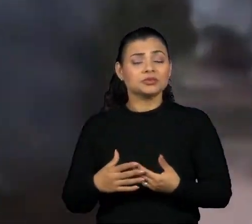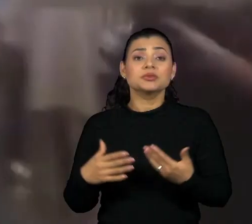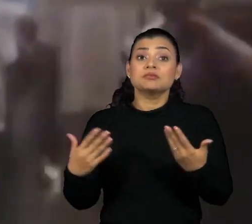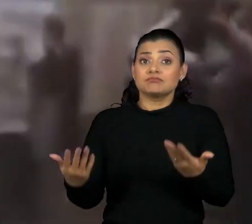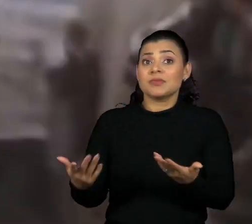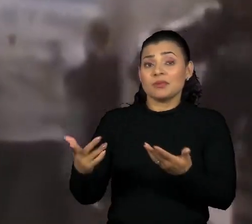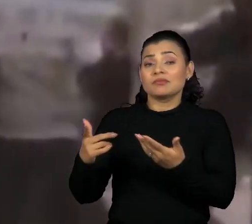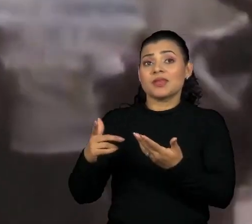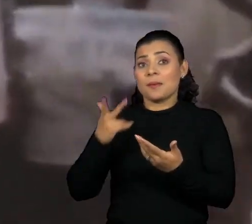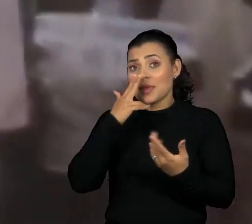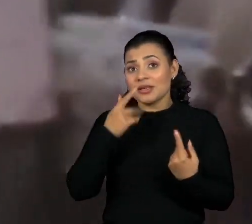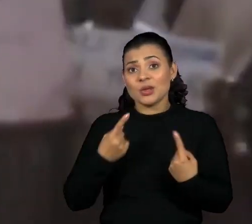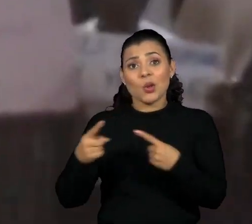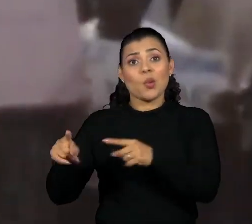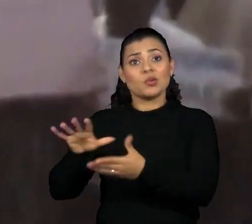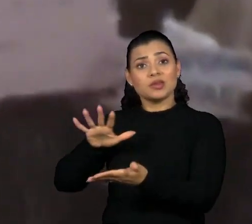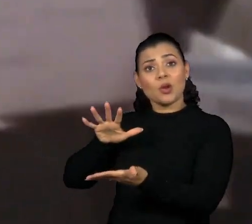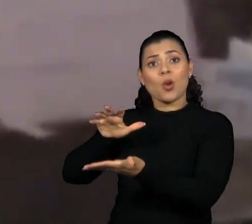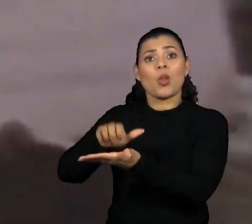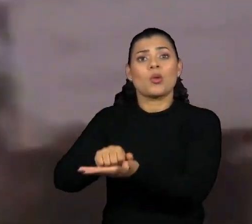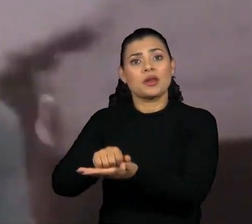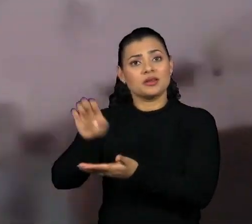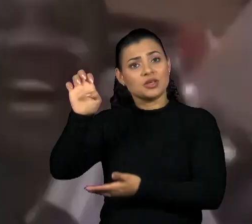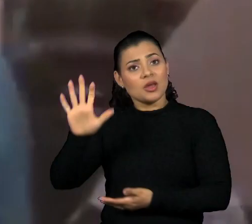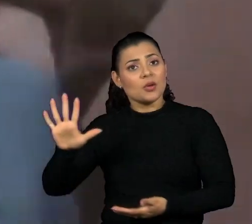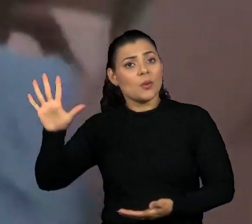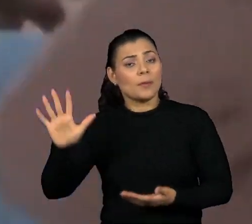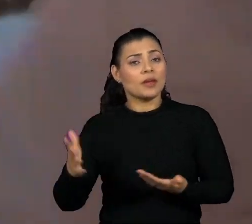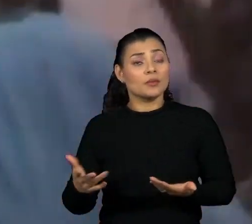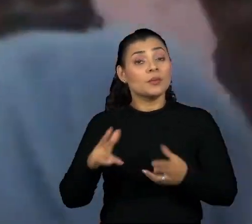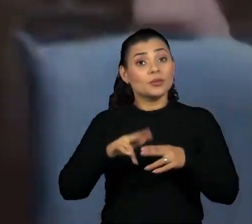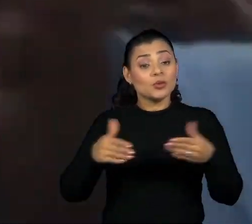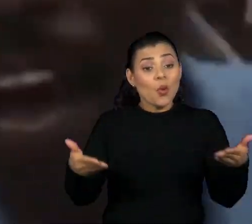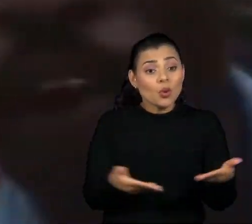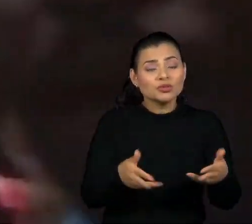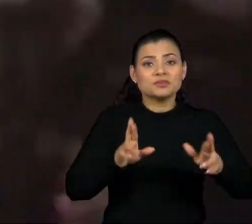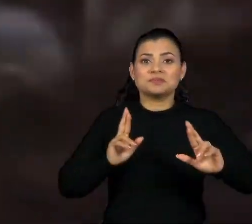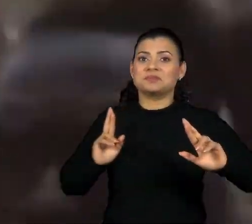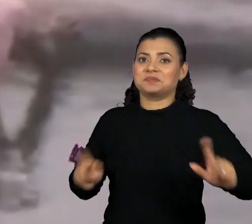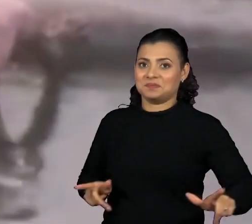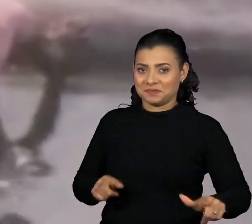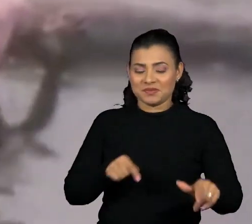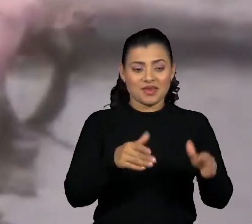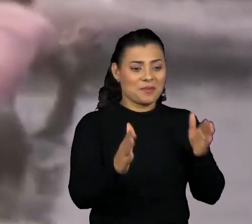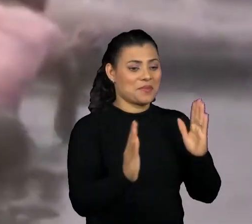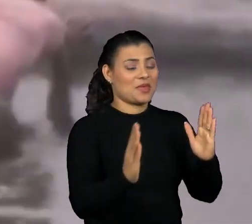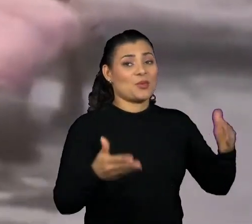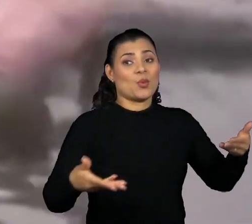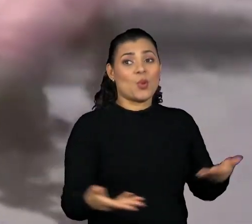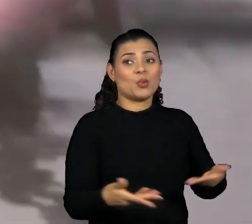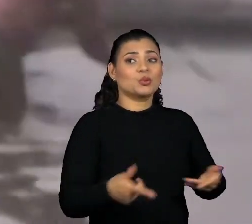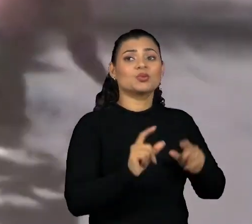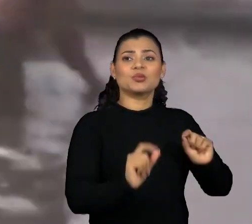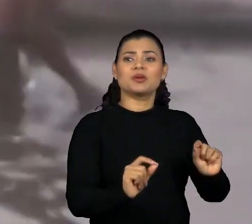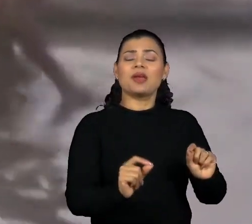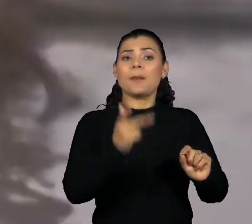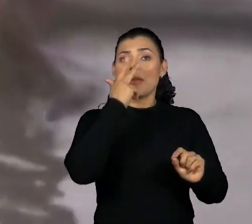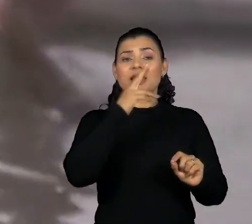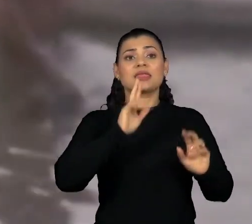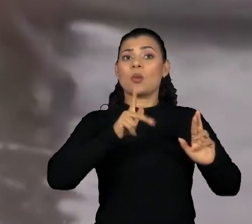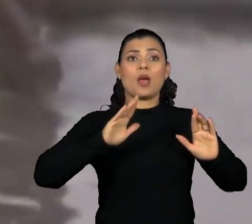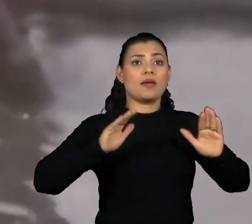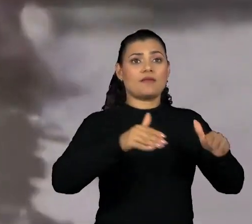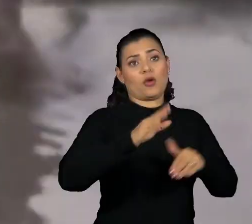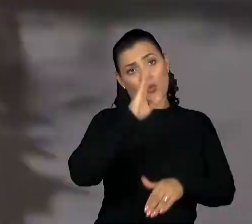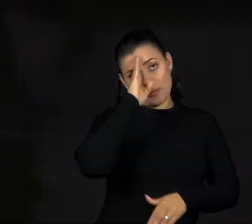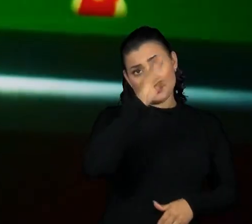colocar contra o colonialismo europeu. E a gente vive um outro momento histórico em que essas questões, elas não aparecem como centrais.